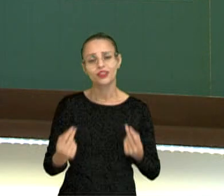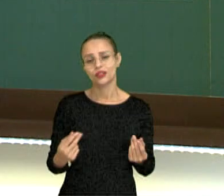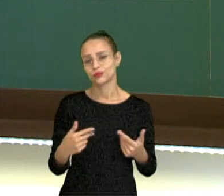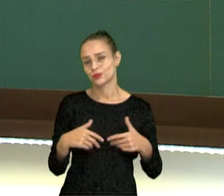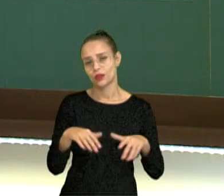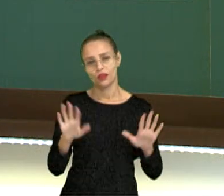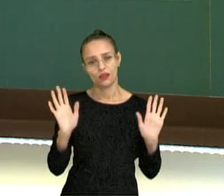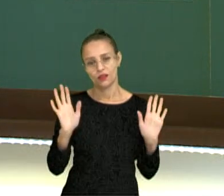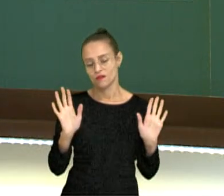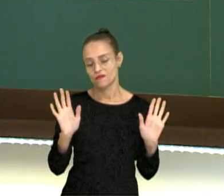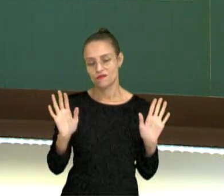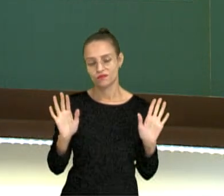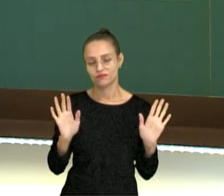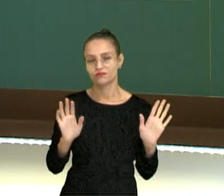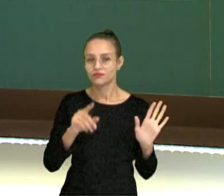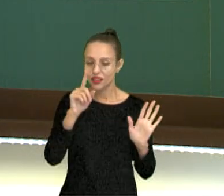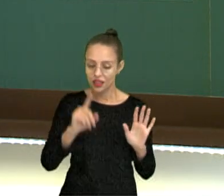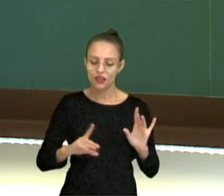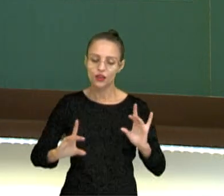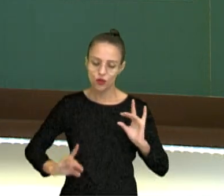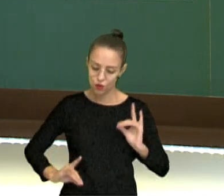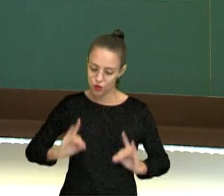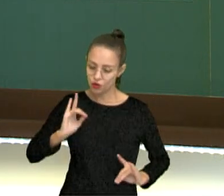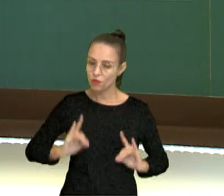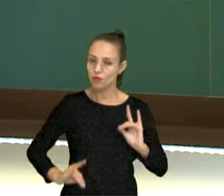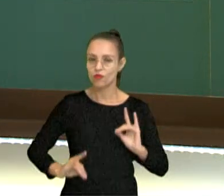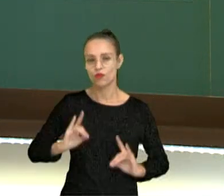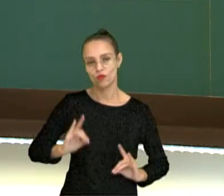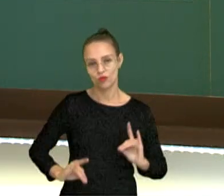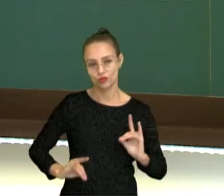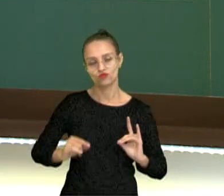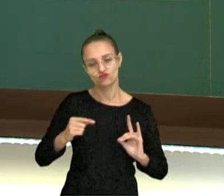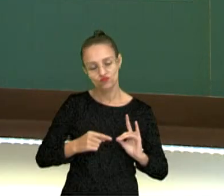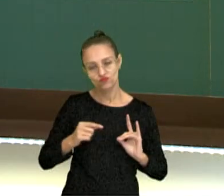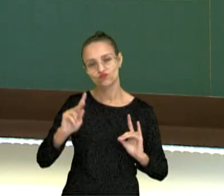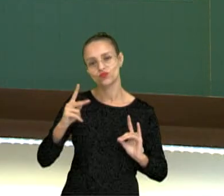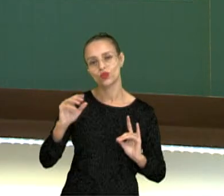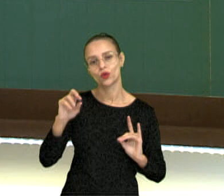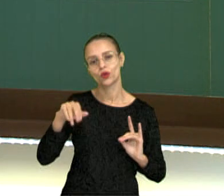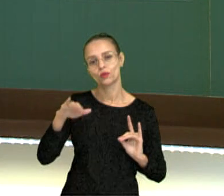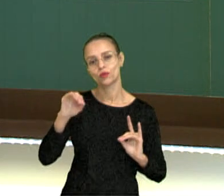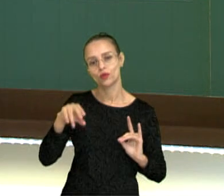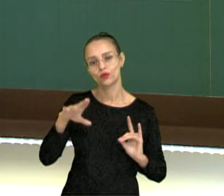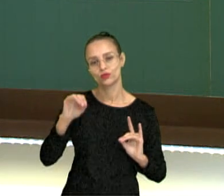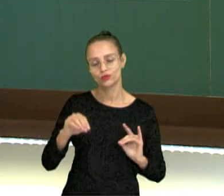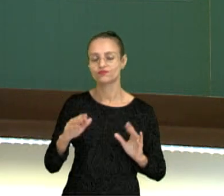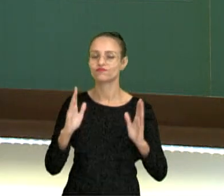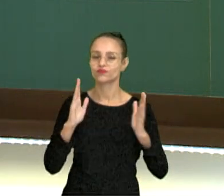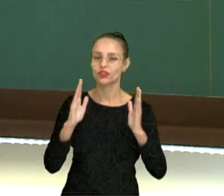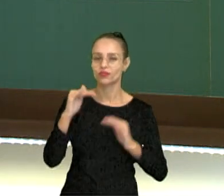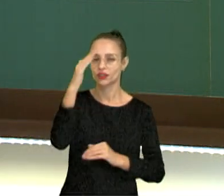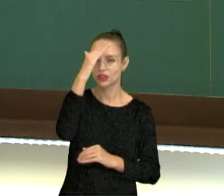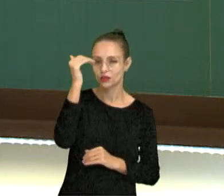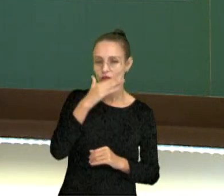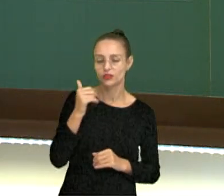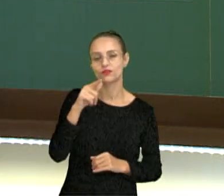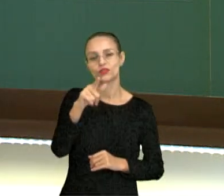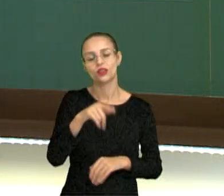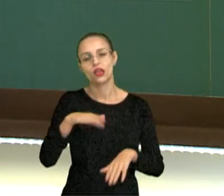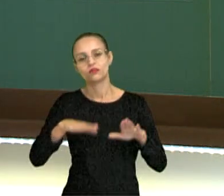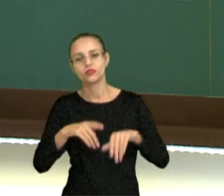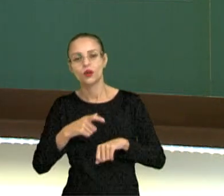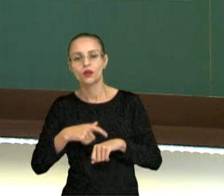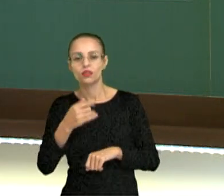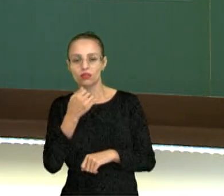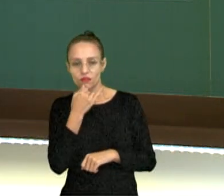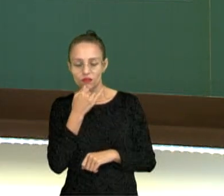passarmos por isso. São os hormônios neste momento da fase da adolescência. Se você, ora, se sente triste,